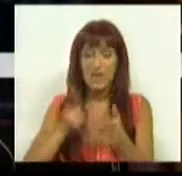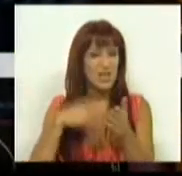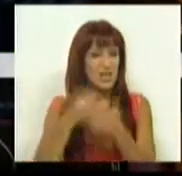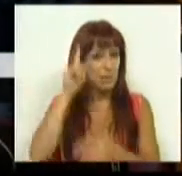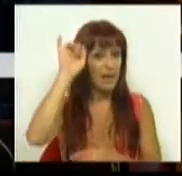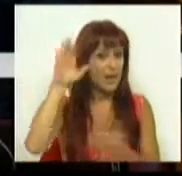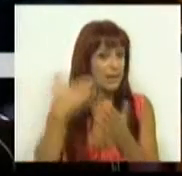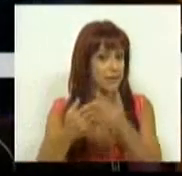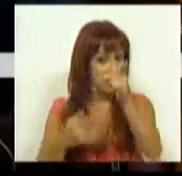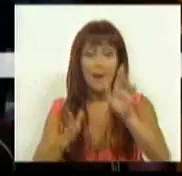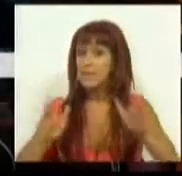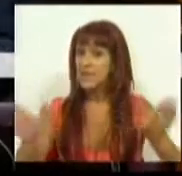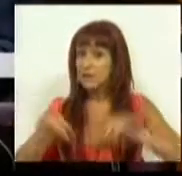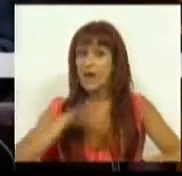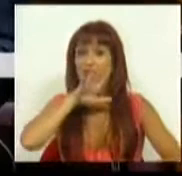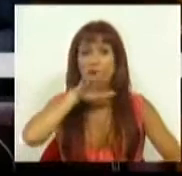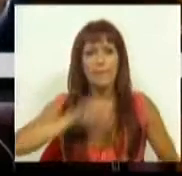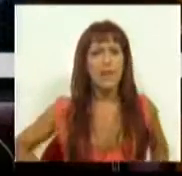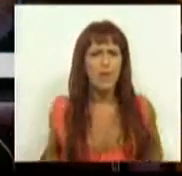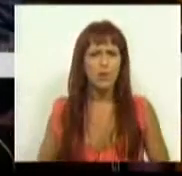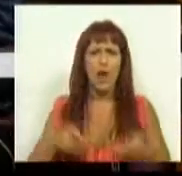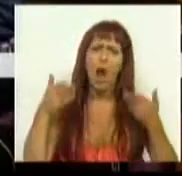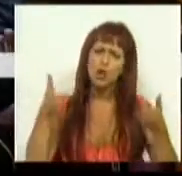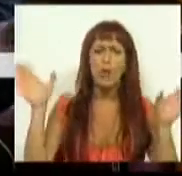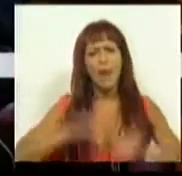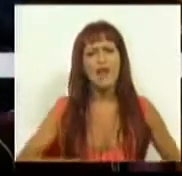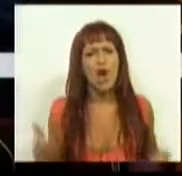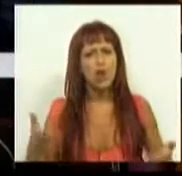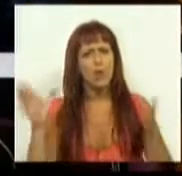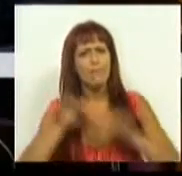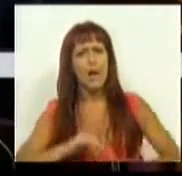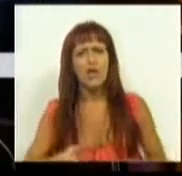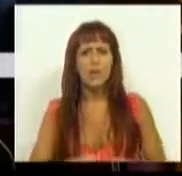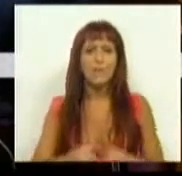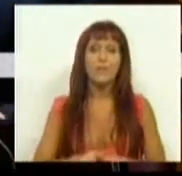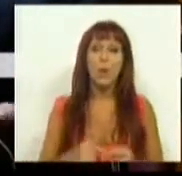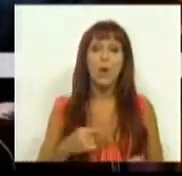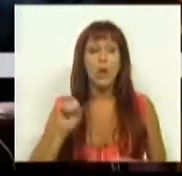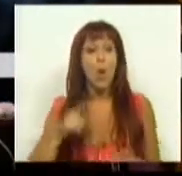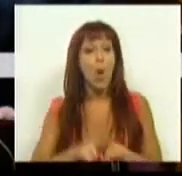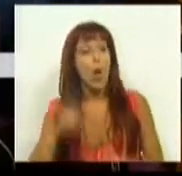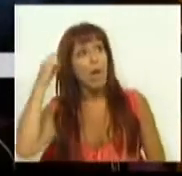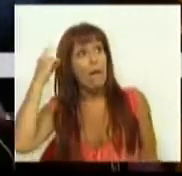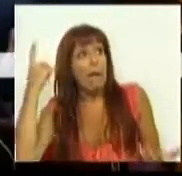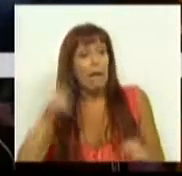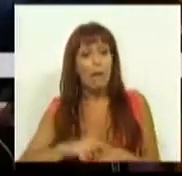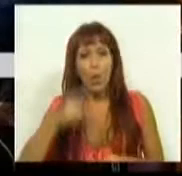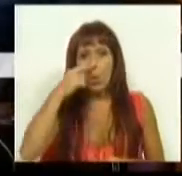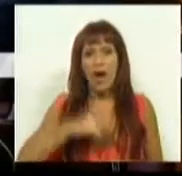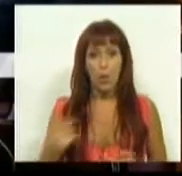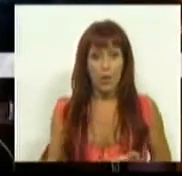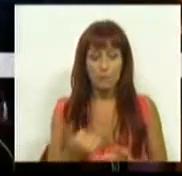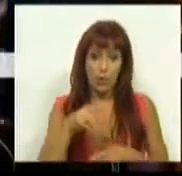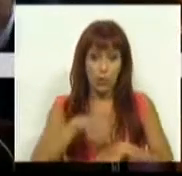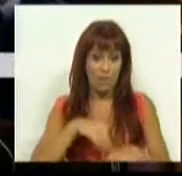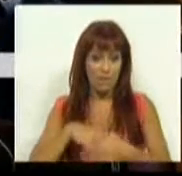lança a ideia que é preciso que as famílias contribuam mais para compensar o erro da receita que os senhores estão a